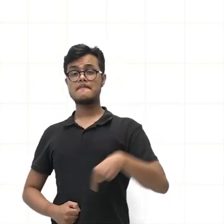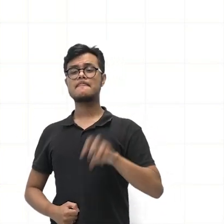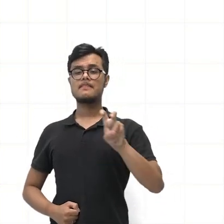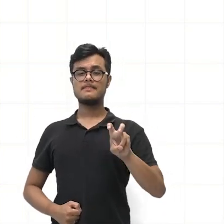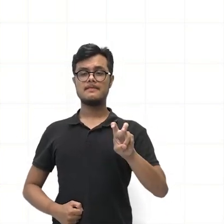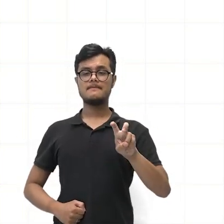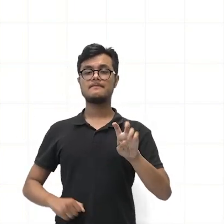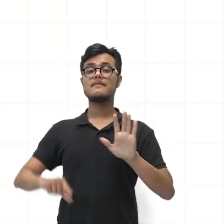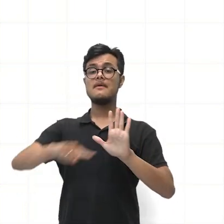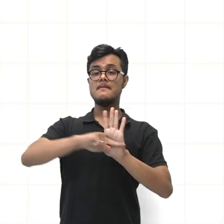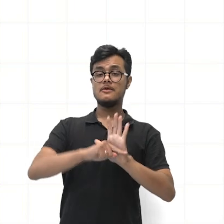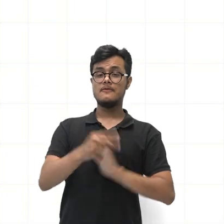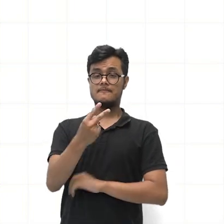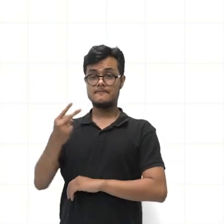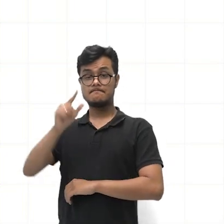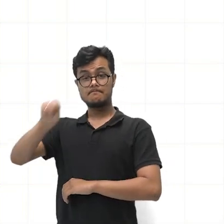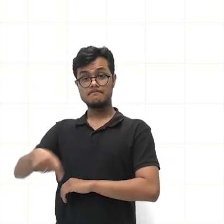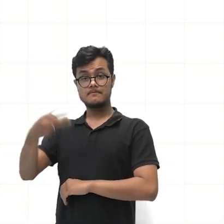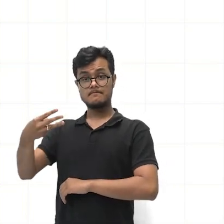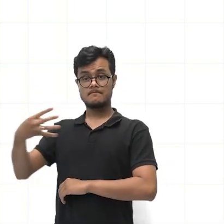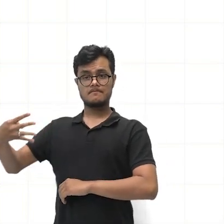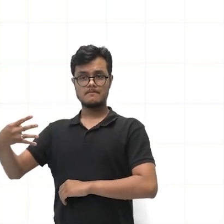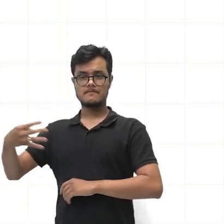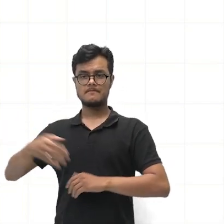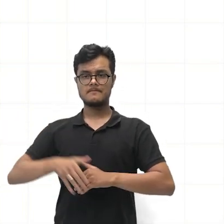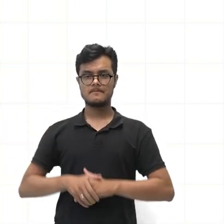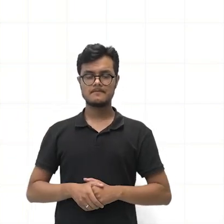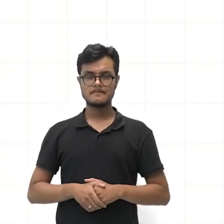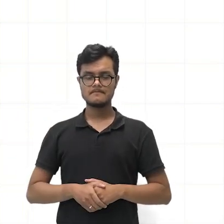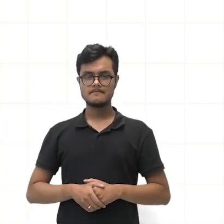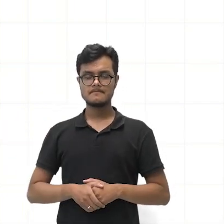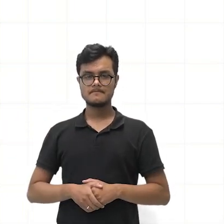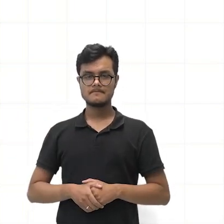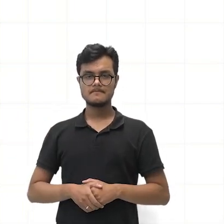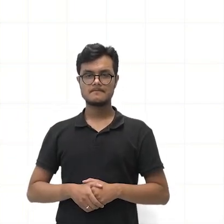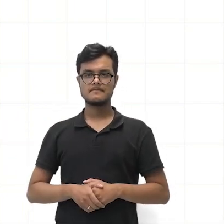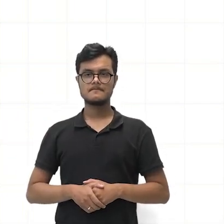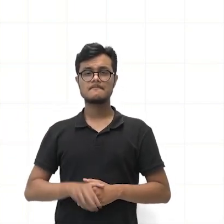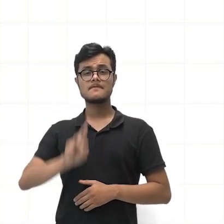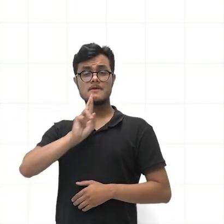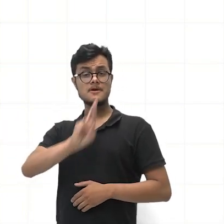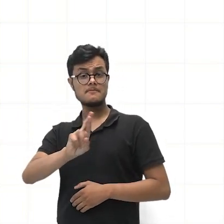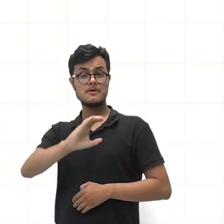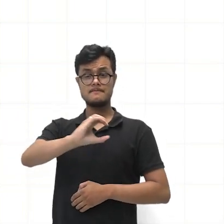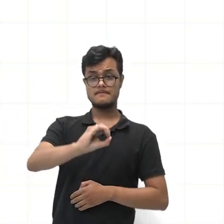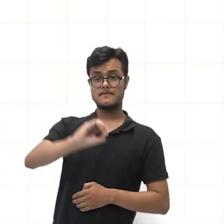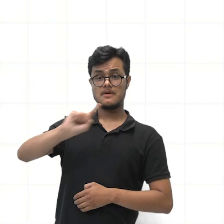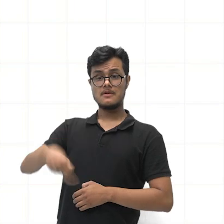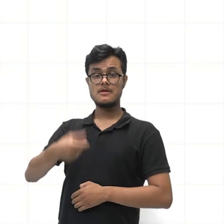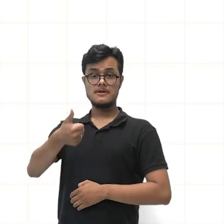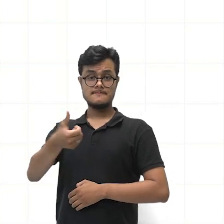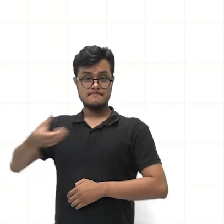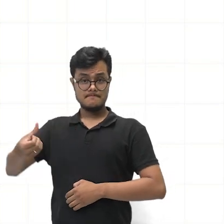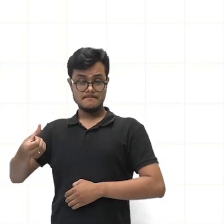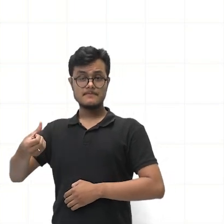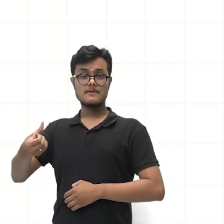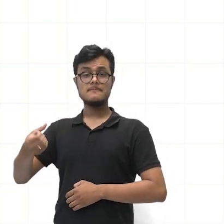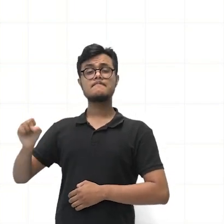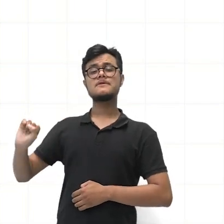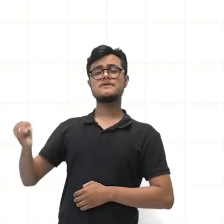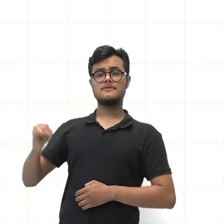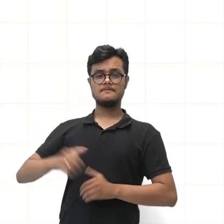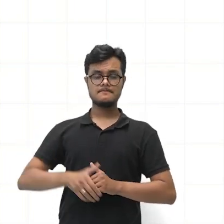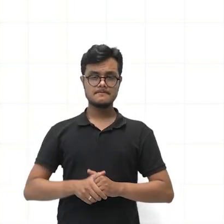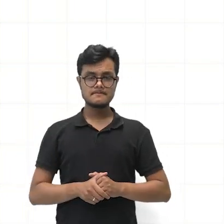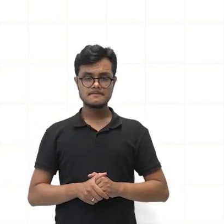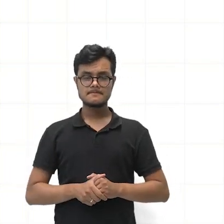0,5, né? Menos 22,34. Igual a 0,16 segundos. Segundo.